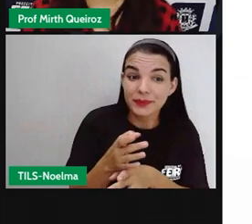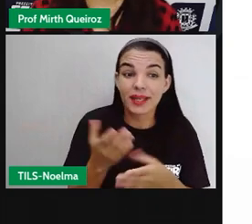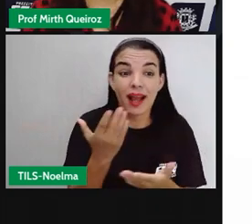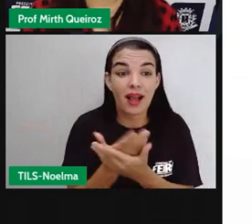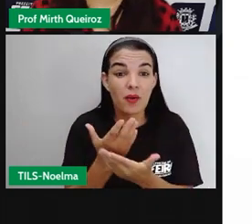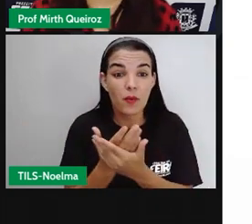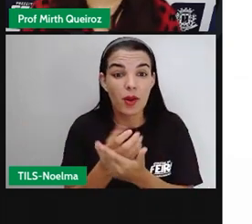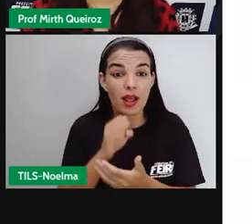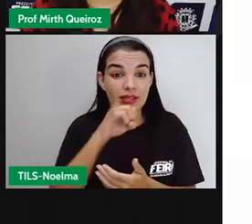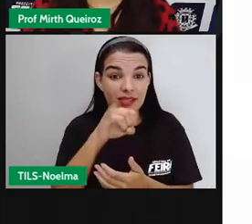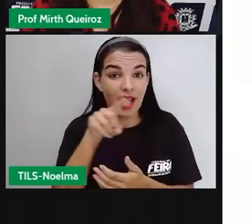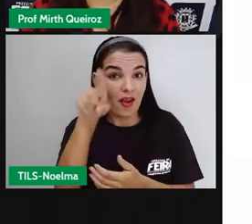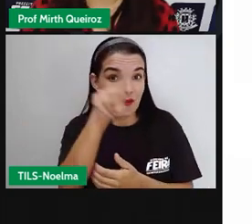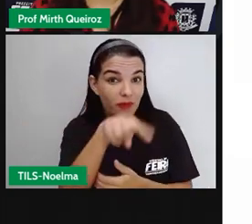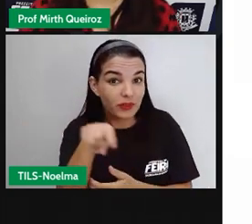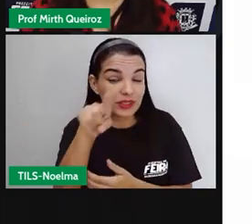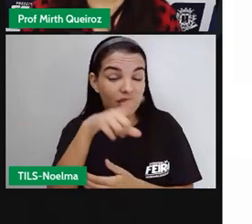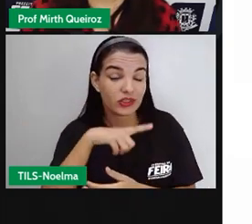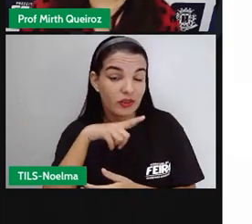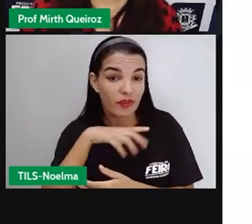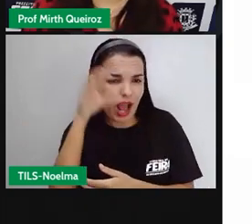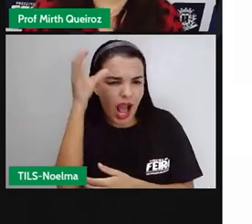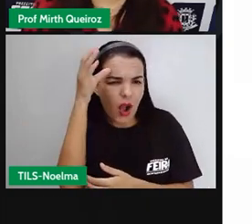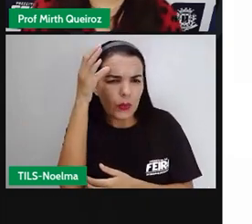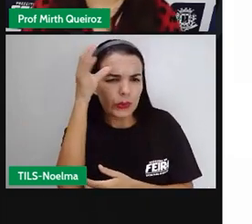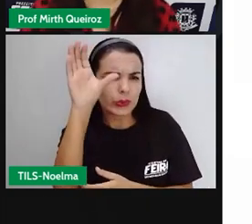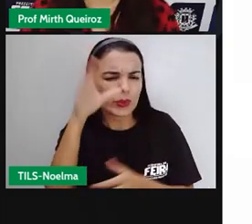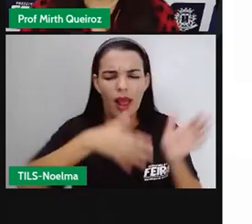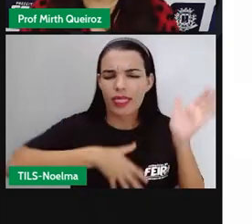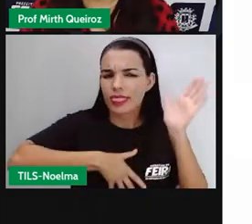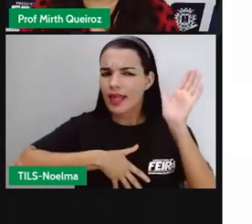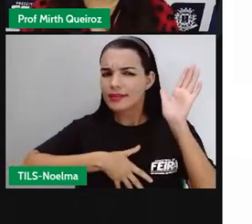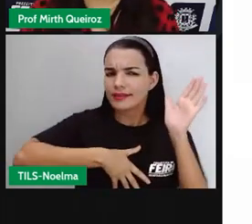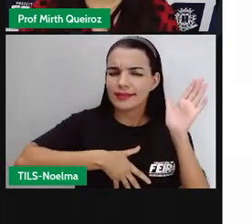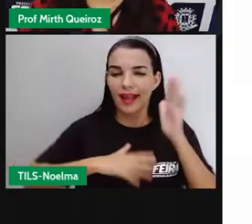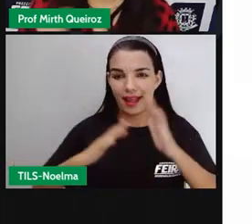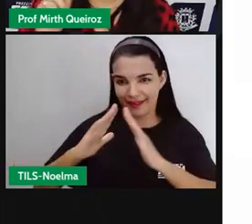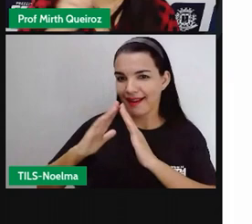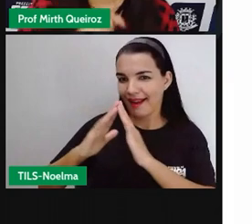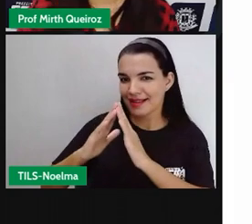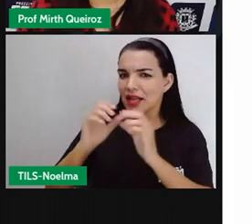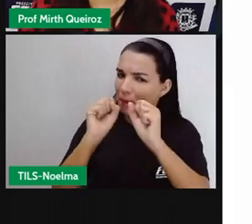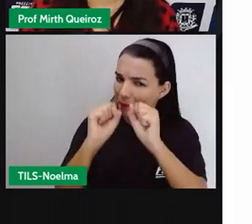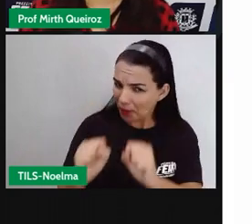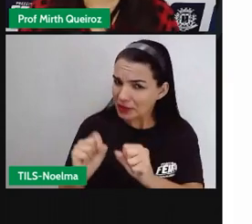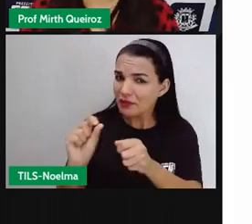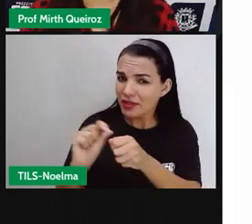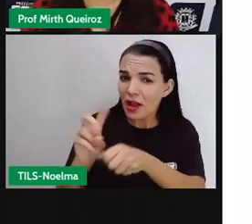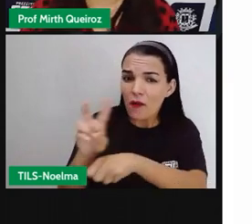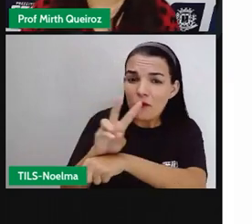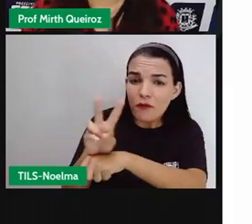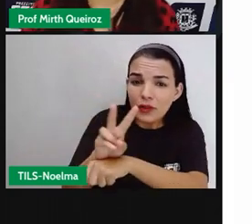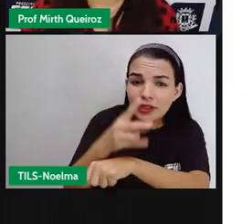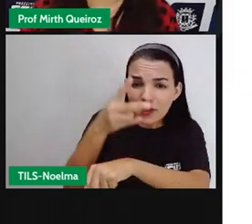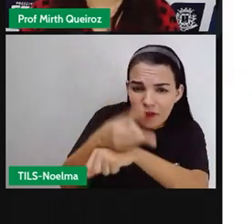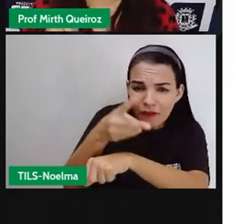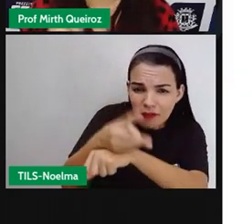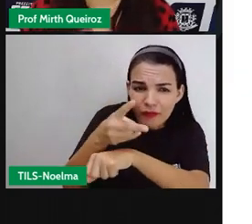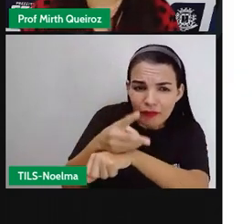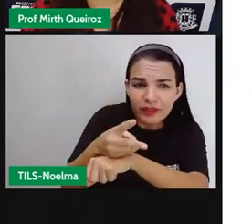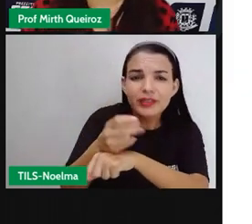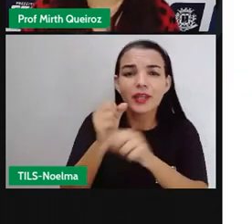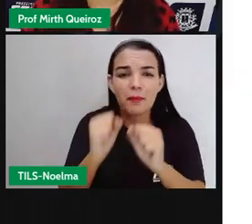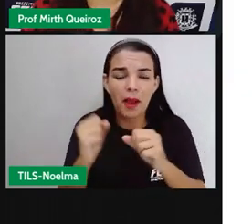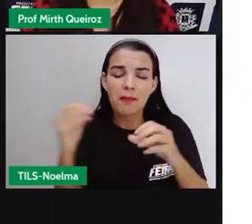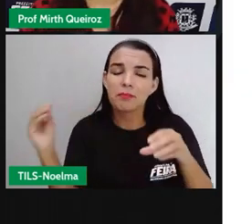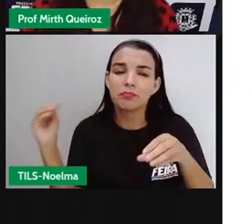vocês tiverem a cultura de dançar forró em casa, Faça um vídeo vocês dançando forró aí em casa, poste